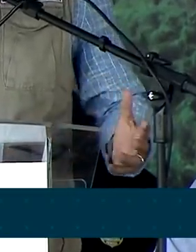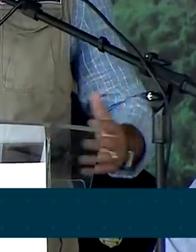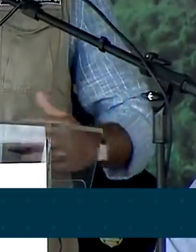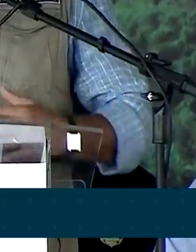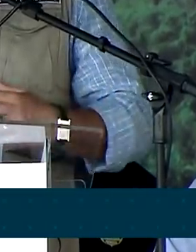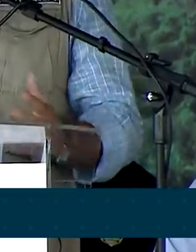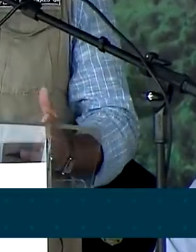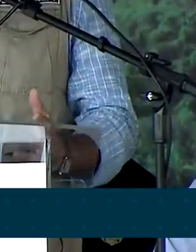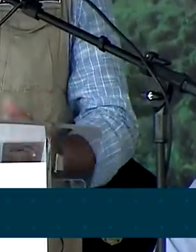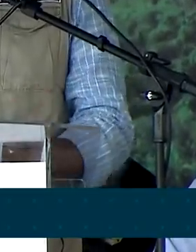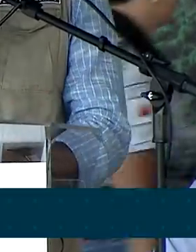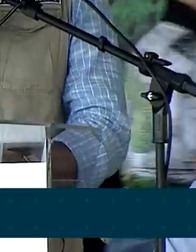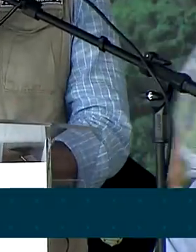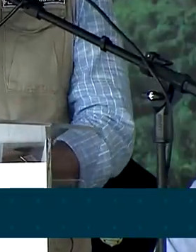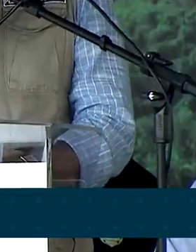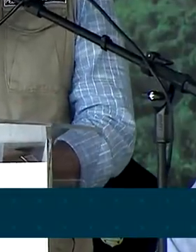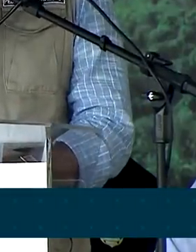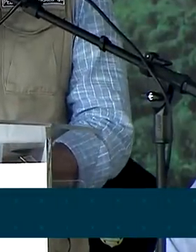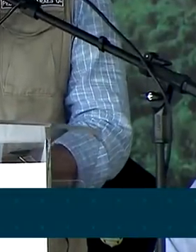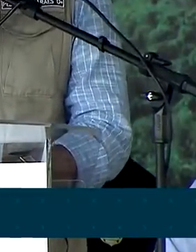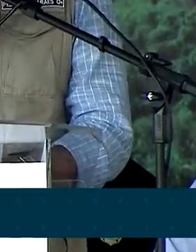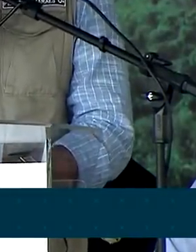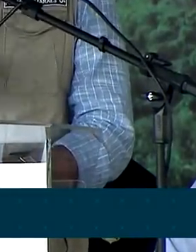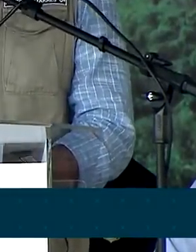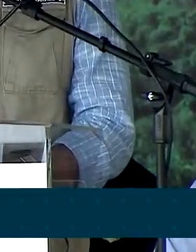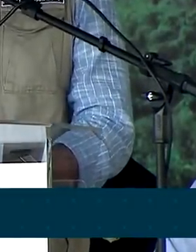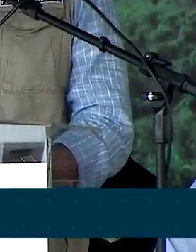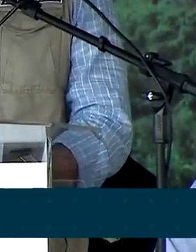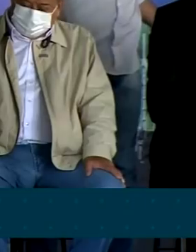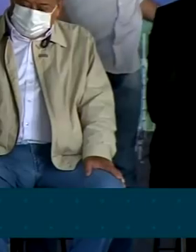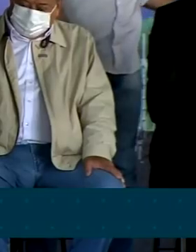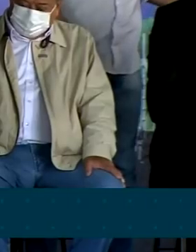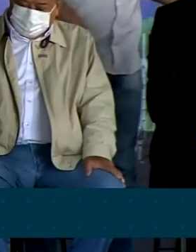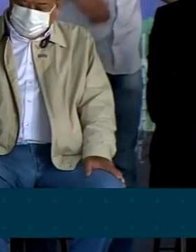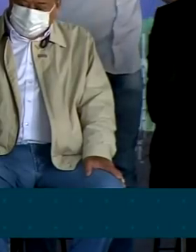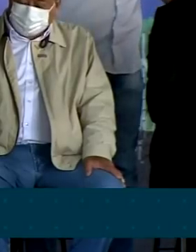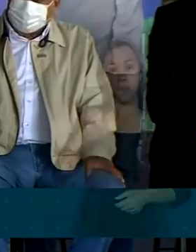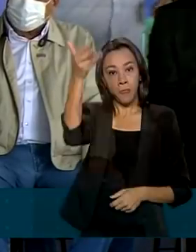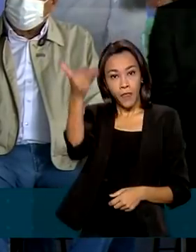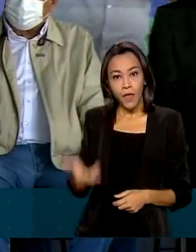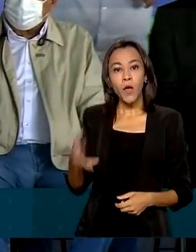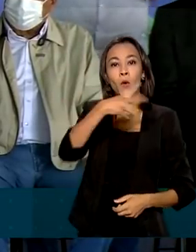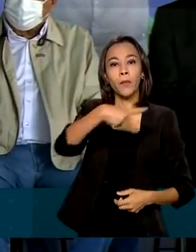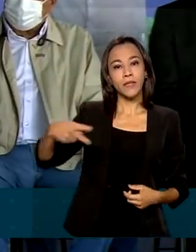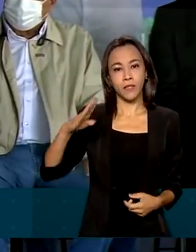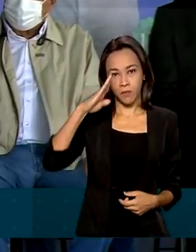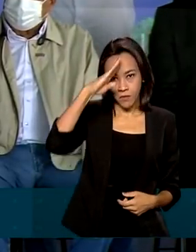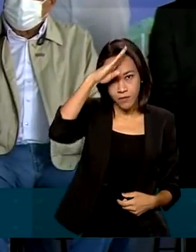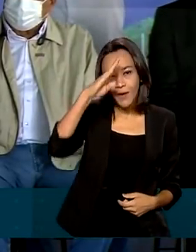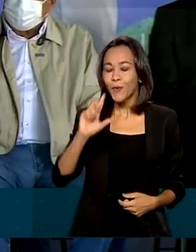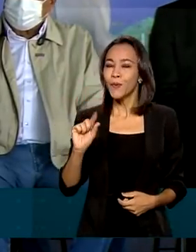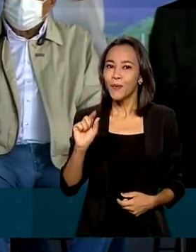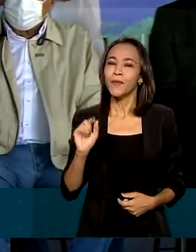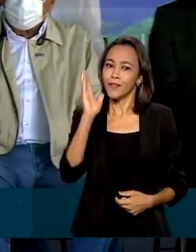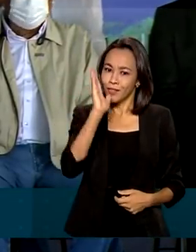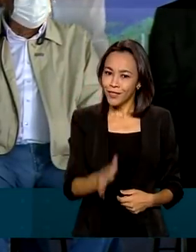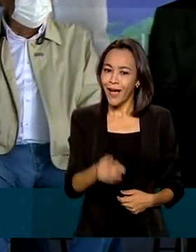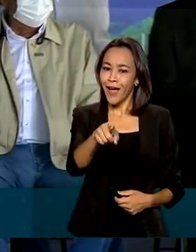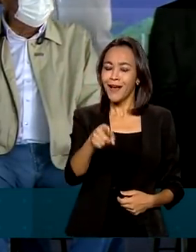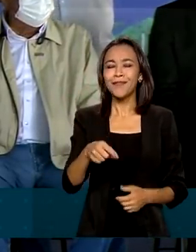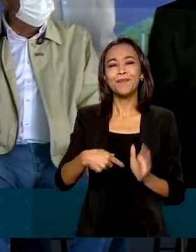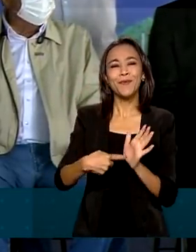gerando benefícios para quase um milhão de pessoas. O presidente Jair Bolsonaro deu início